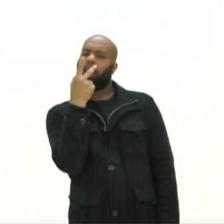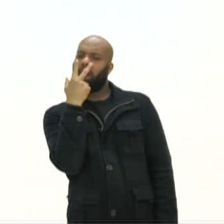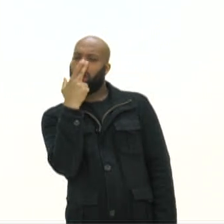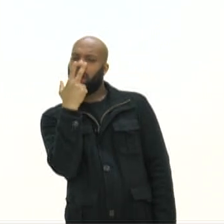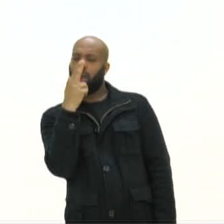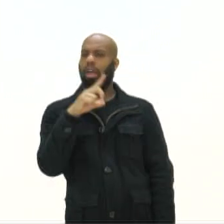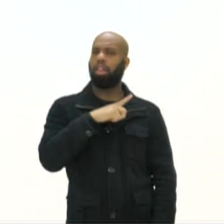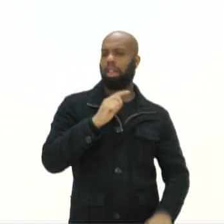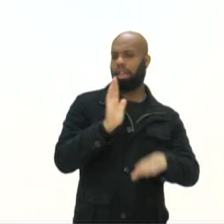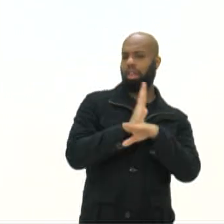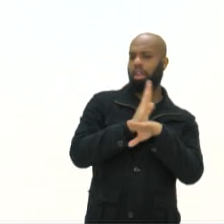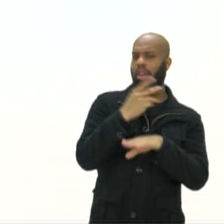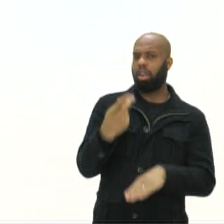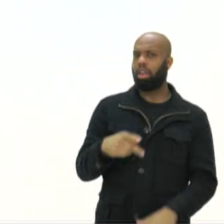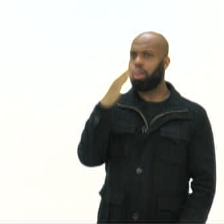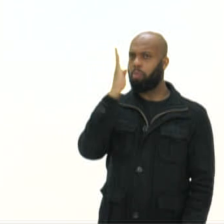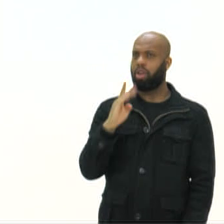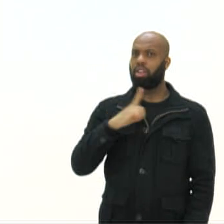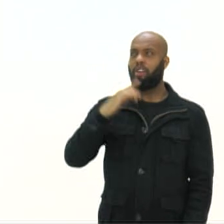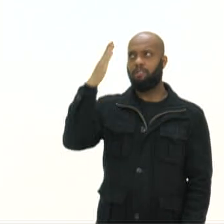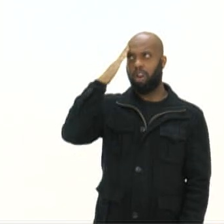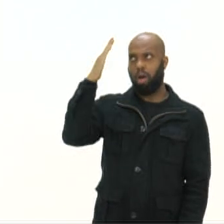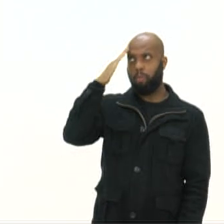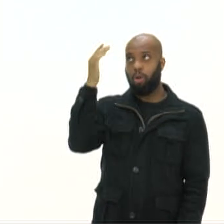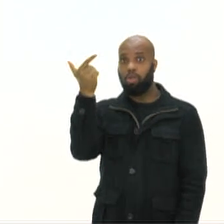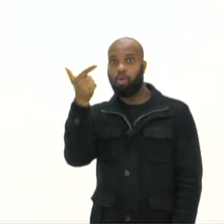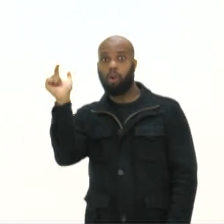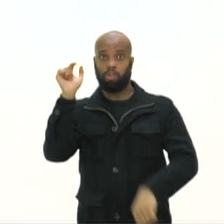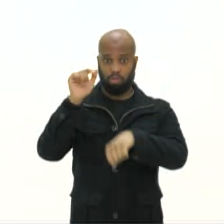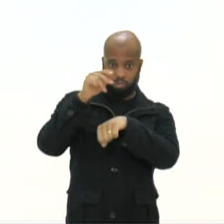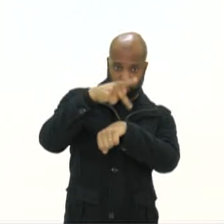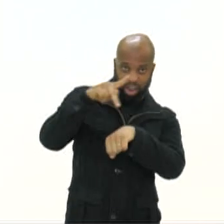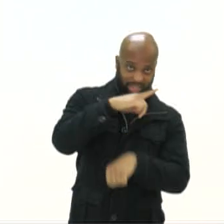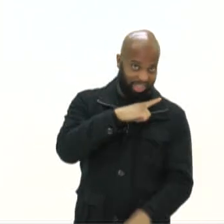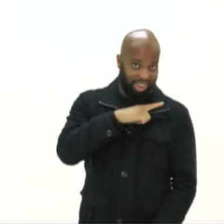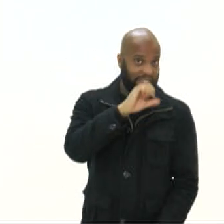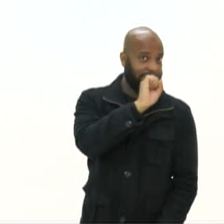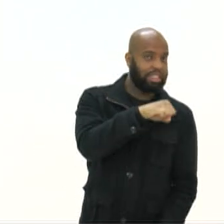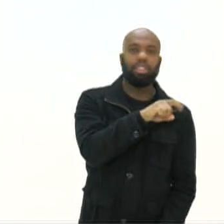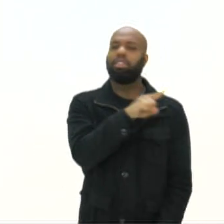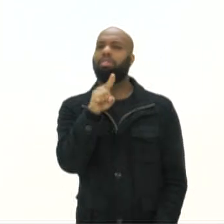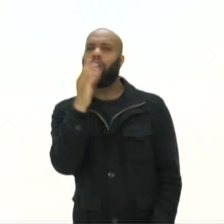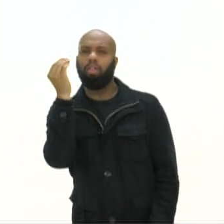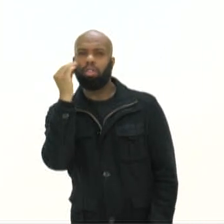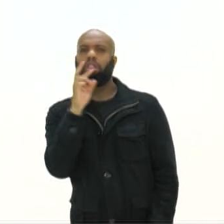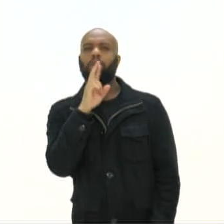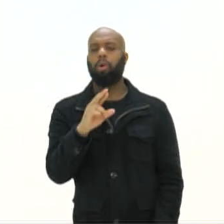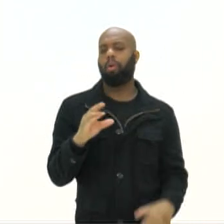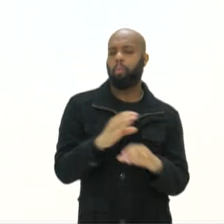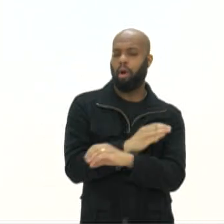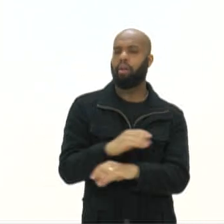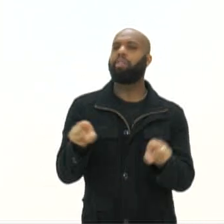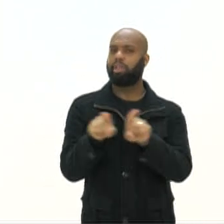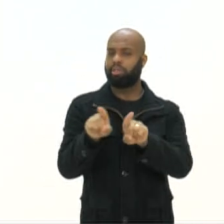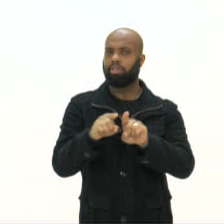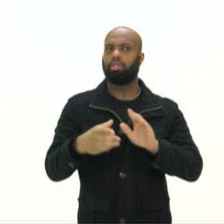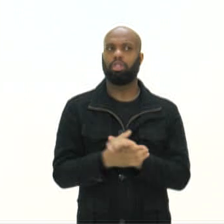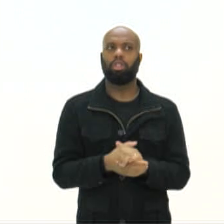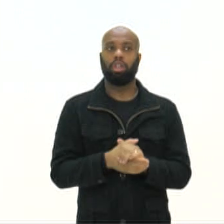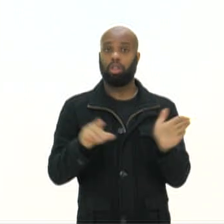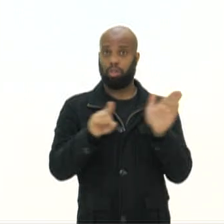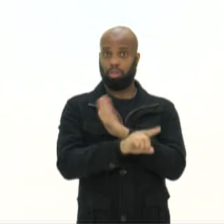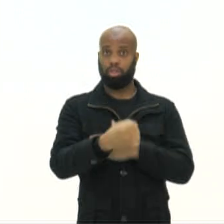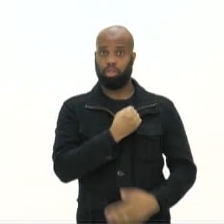que o cinema brasileiro é popular em outros países? Tá? Sim ou não? Tenta uma resposta completa também. Number